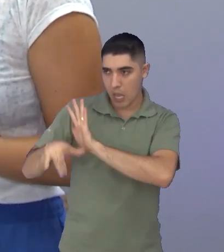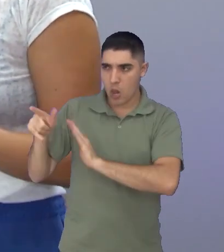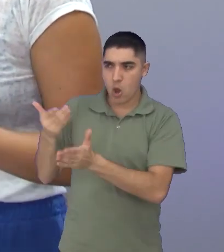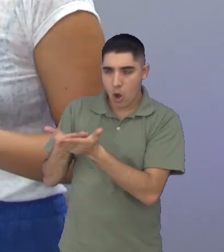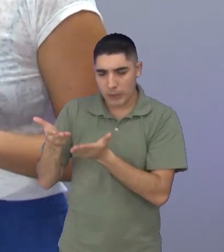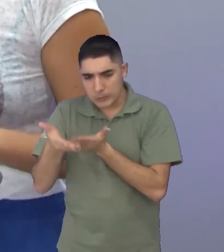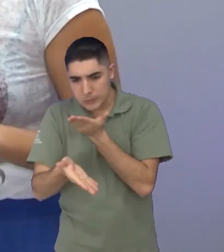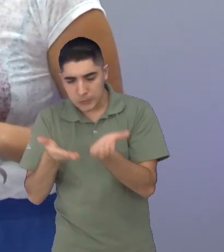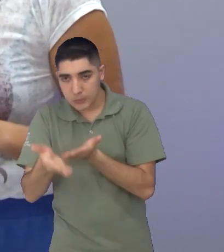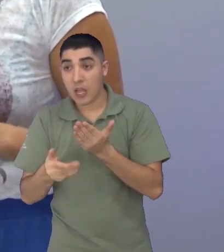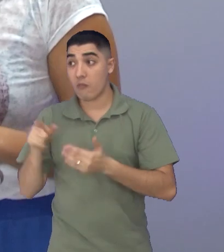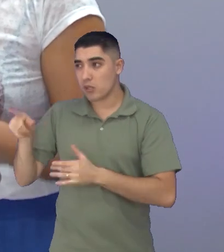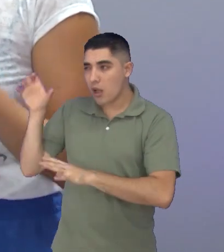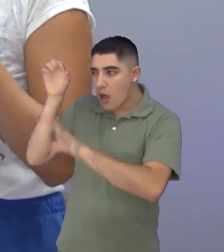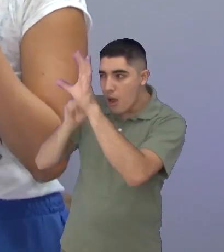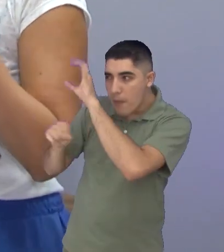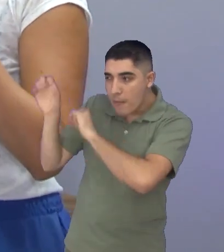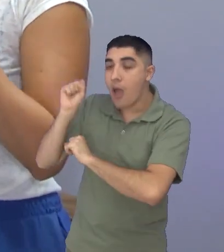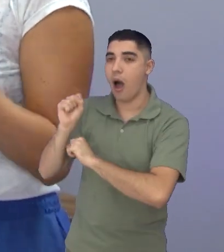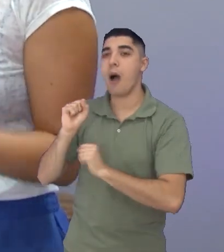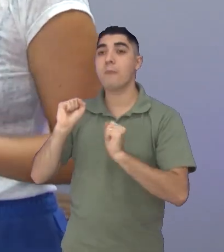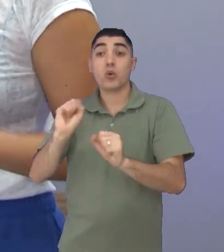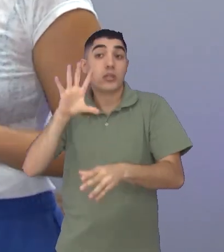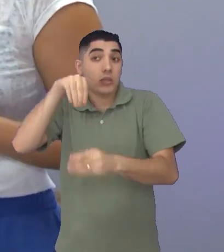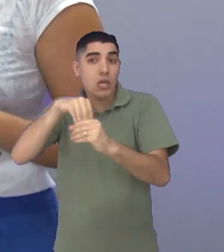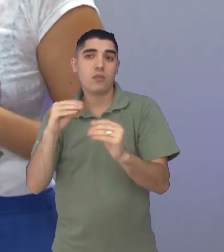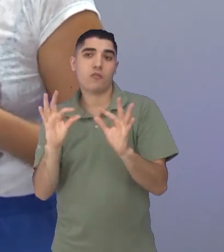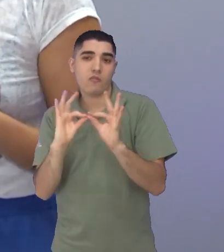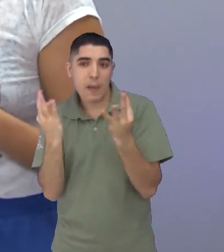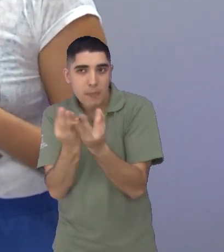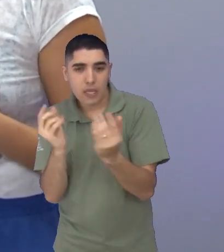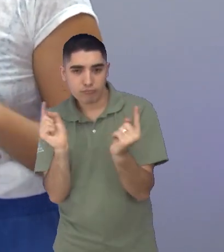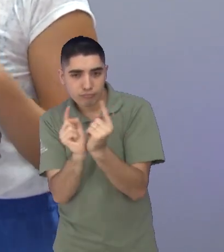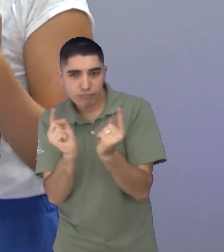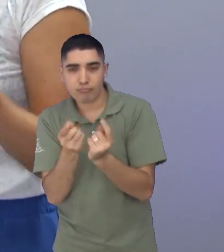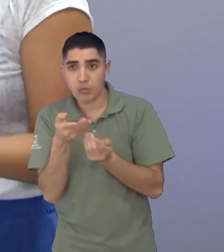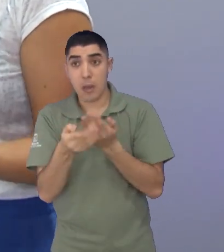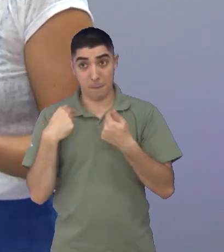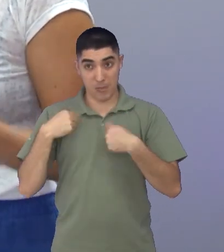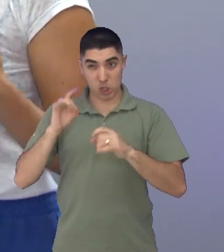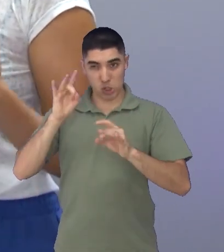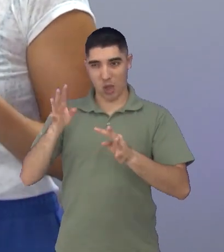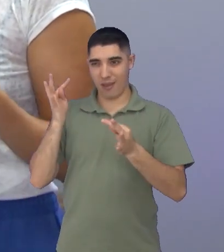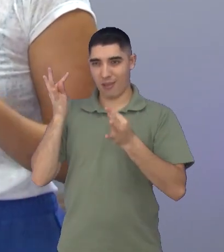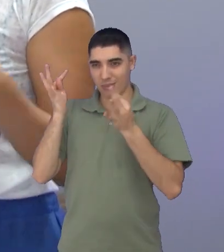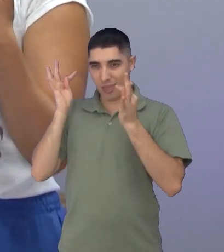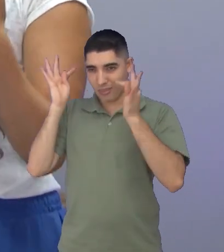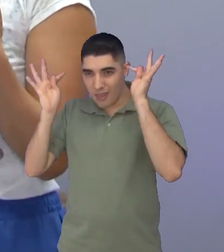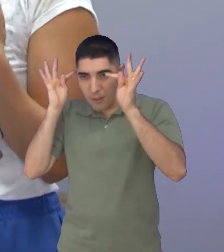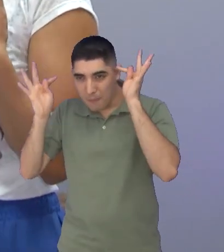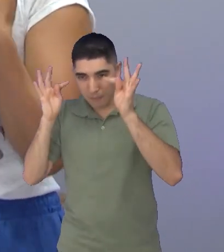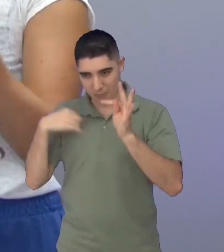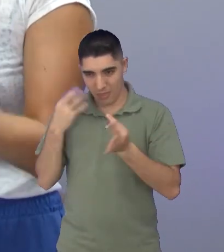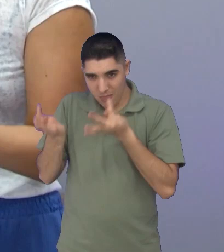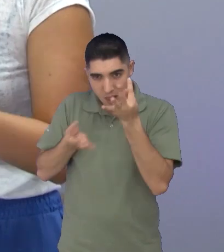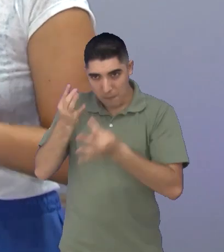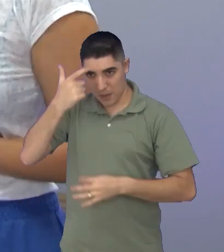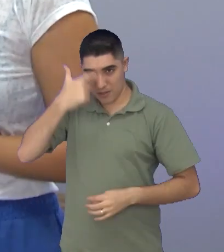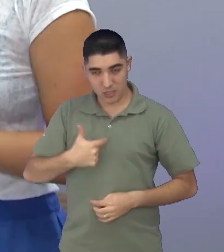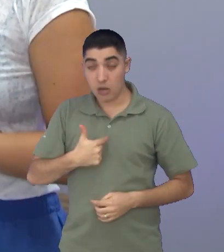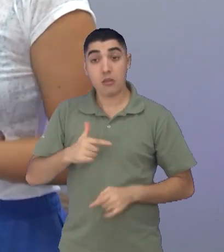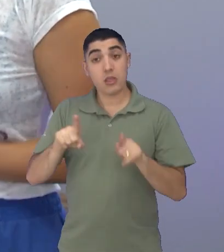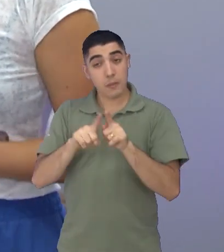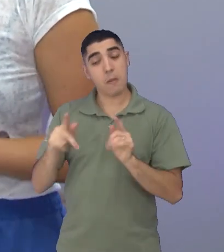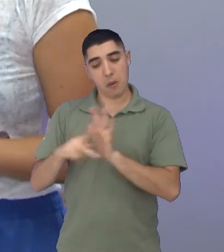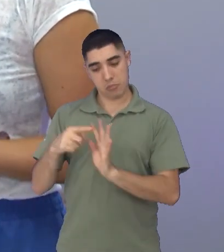o reiki, já está atendendo seus familiares, porque você não precisa ser somente terapeuta, você também pode ser uma terapeuta de si e da sua